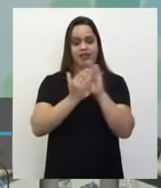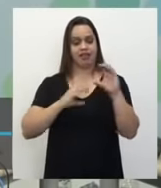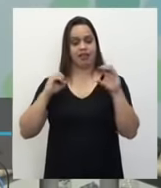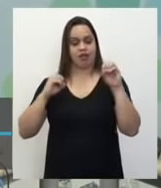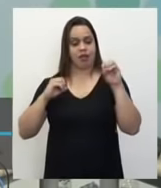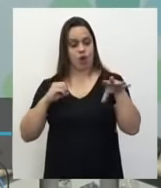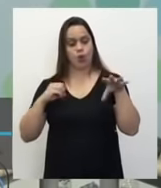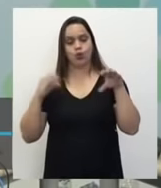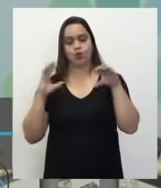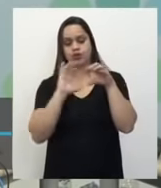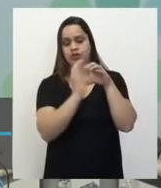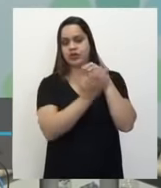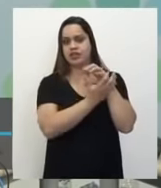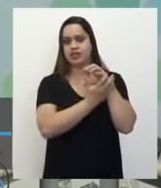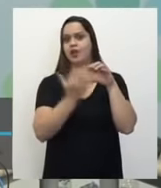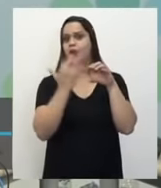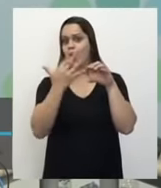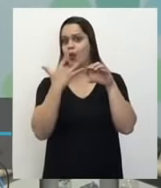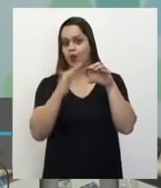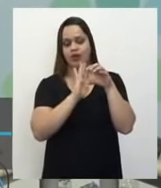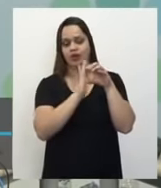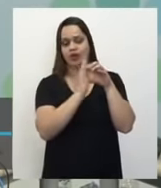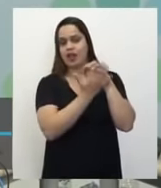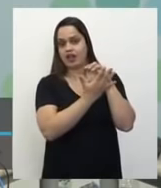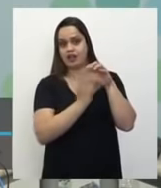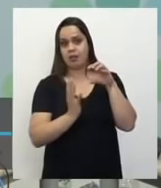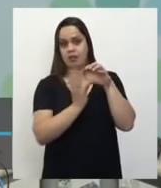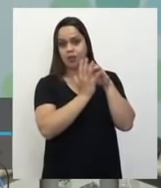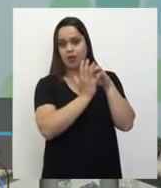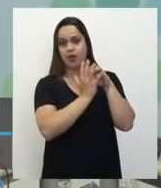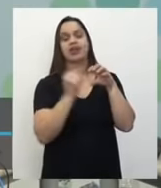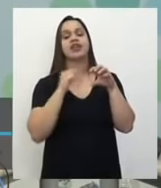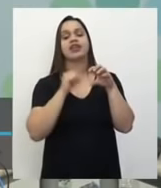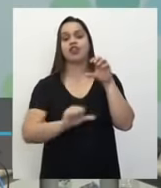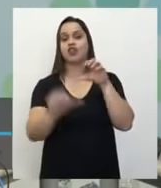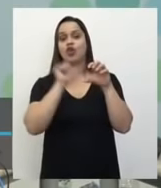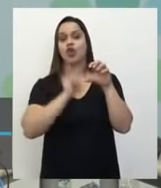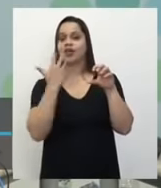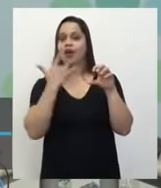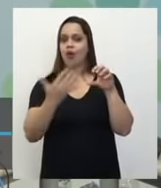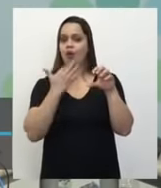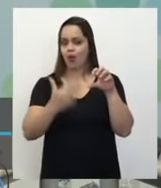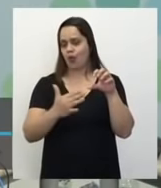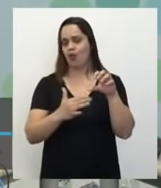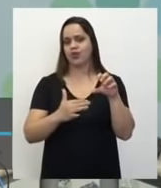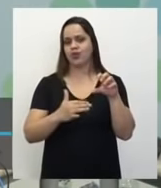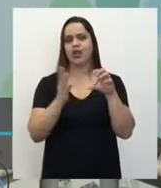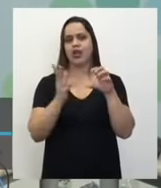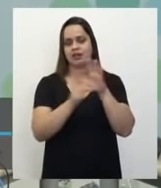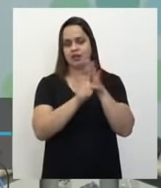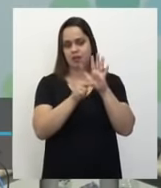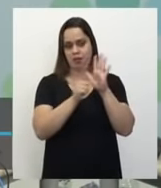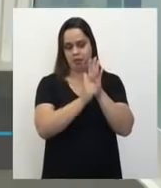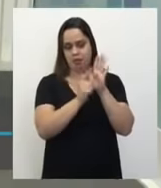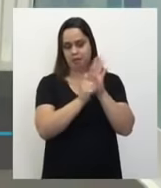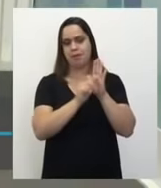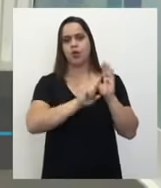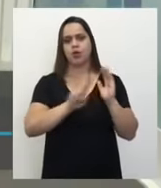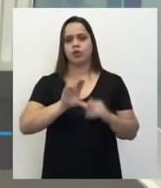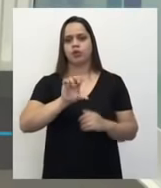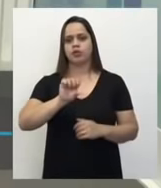celofane coloridos que você vai, né? Tem uma espécie de uma capinha, você vai só trocando na frente dos spots de iluminação. Tá? Quem não tem spot